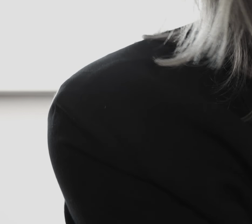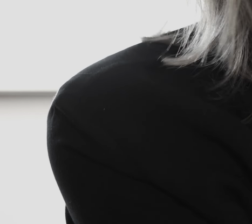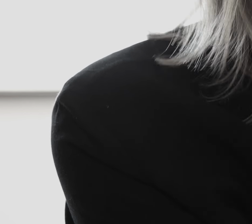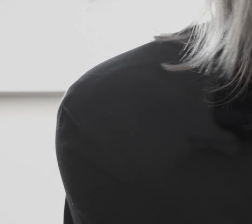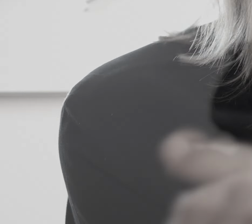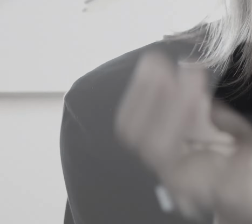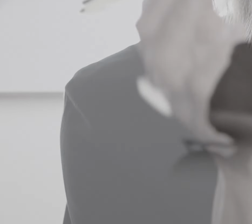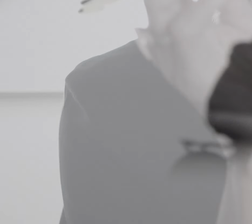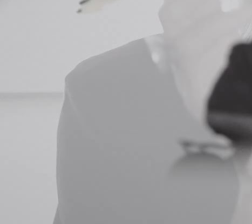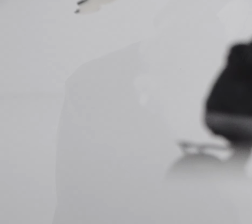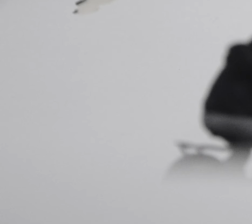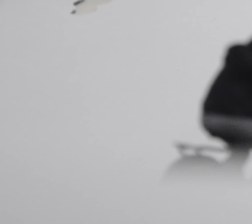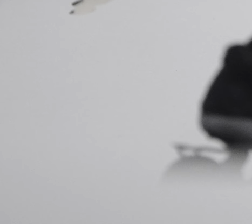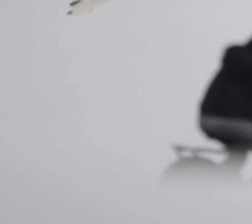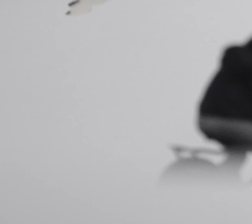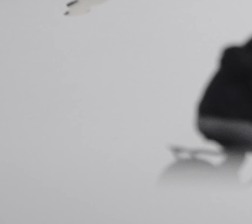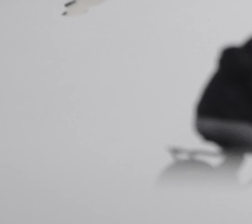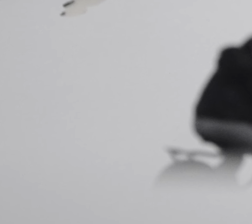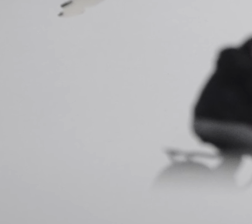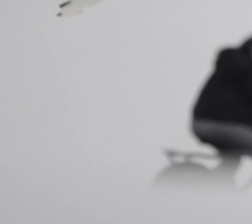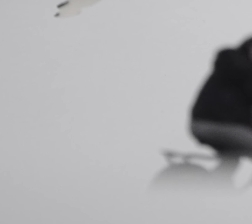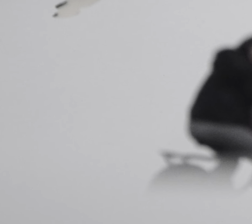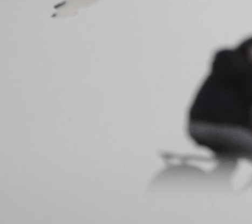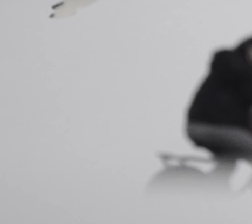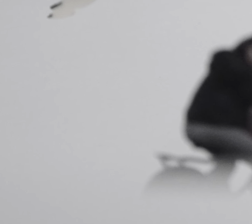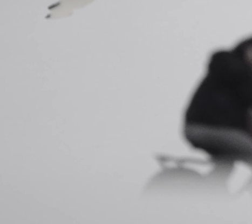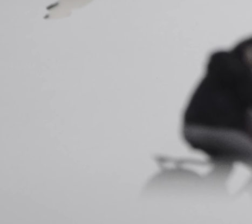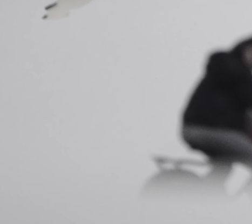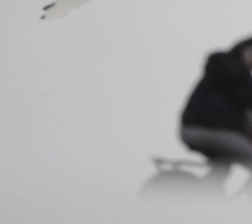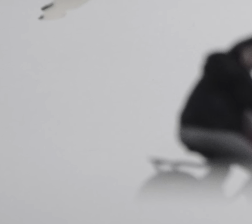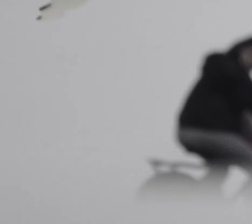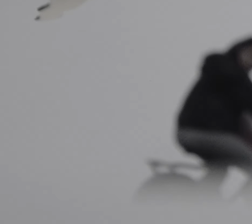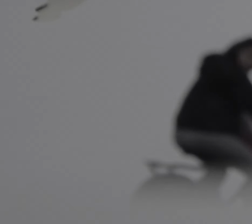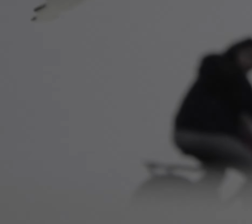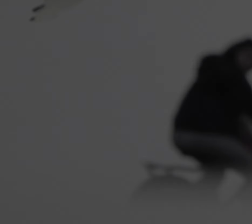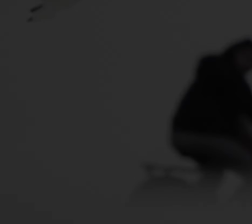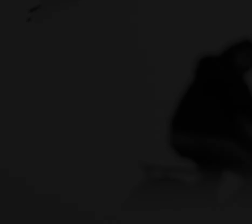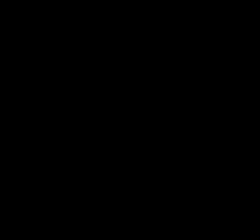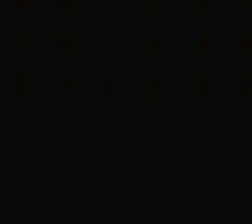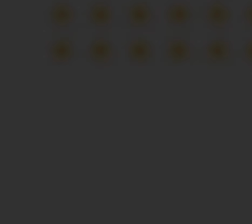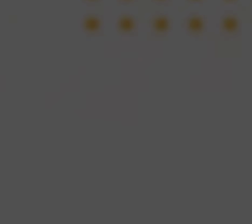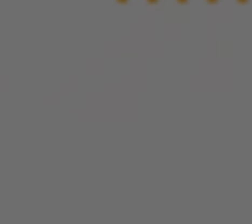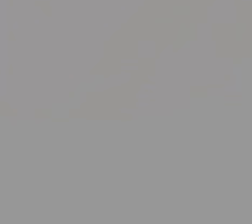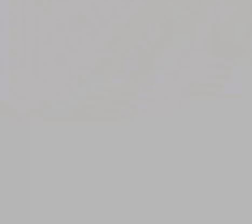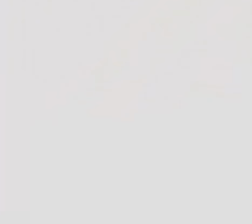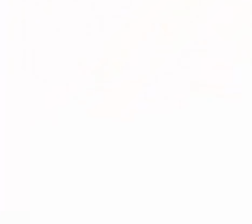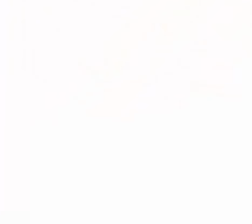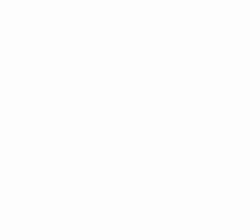Sobre um papel branco, montagem com recortes de fotografias de diversas pessoas.